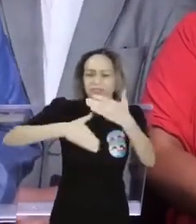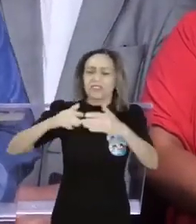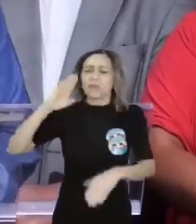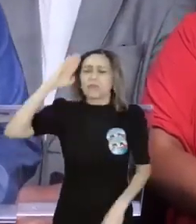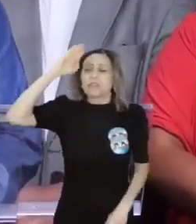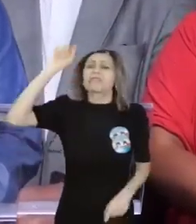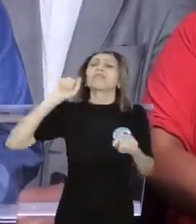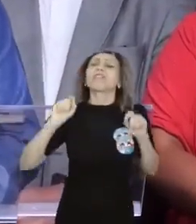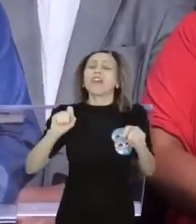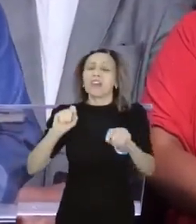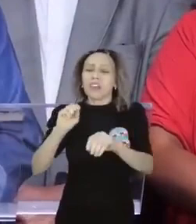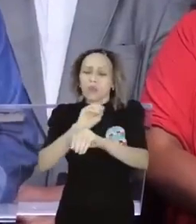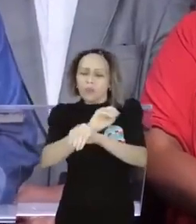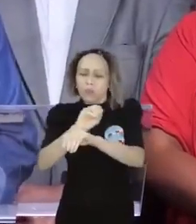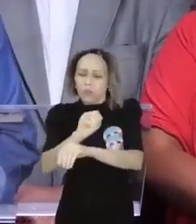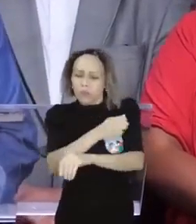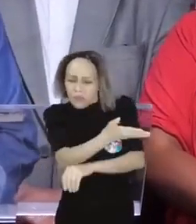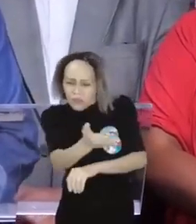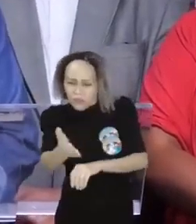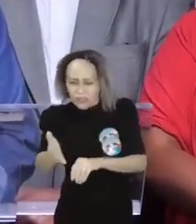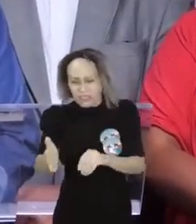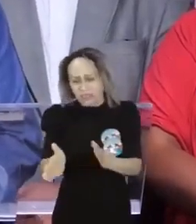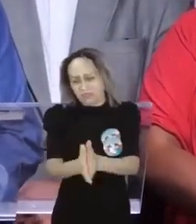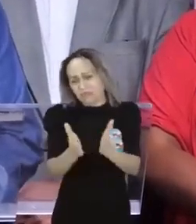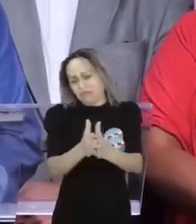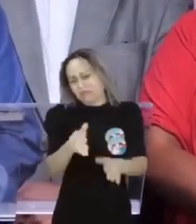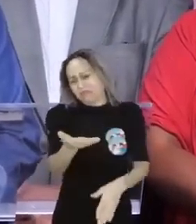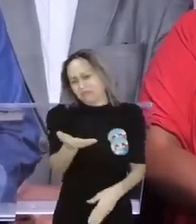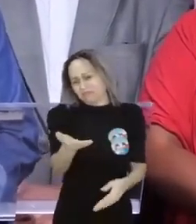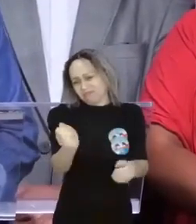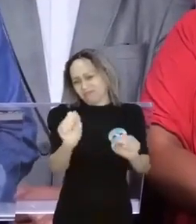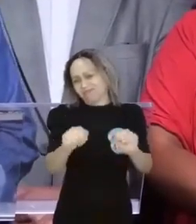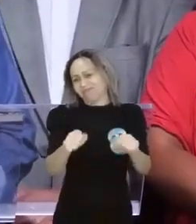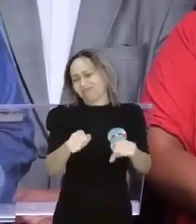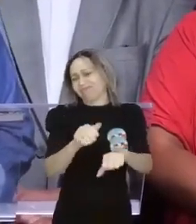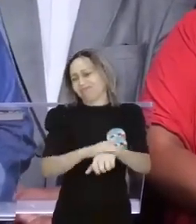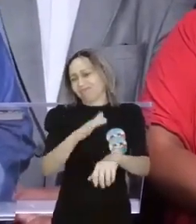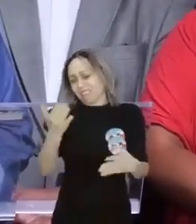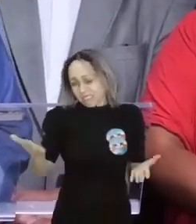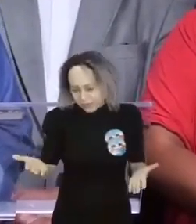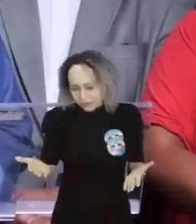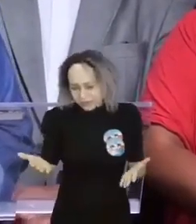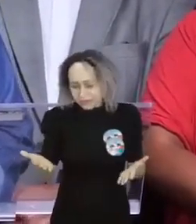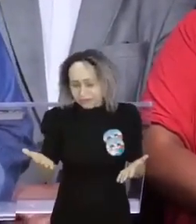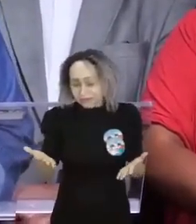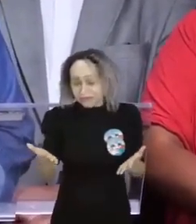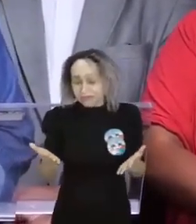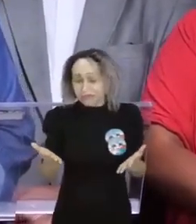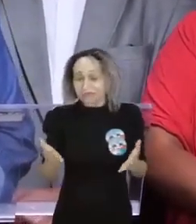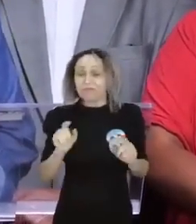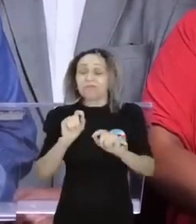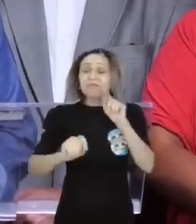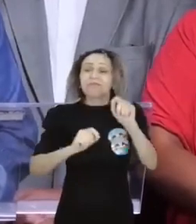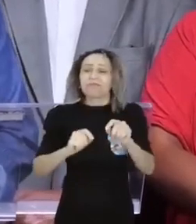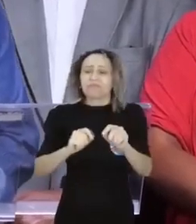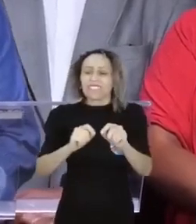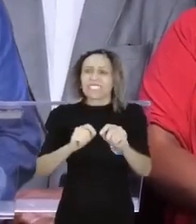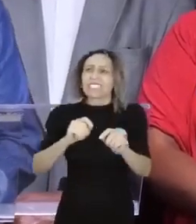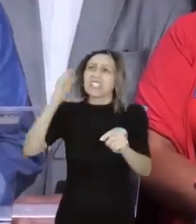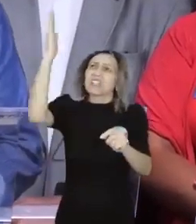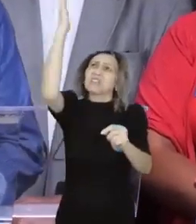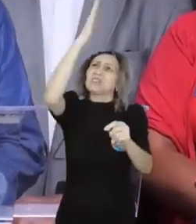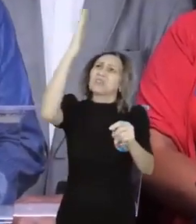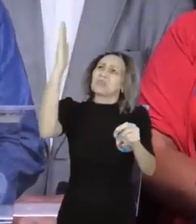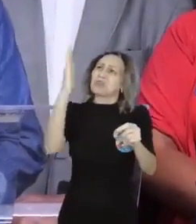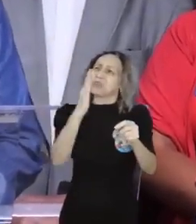cuidado com os mais necessitados. É preciso reconstruir a alma deste país,